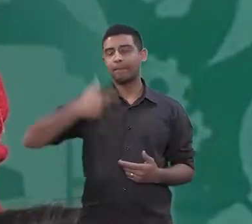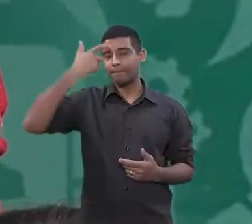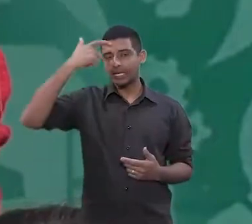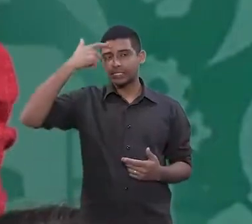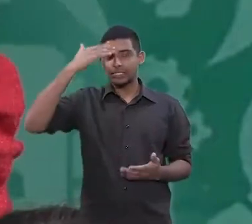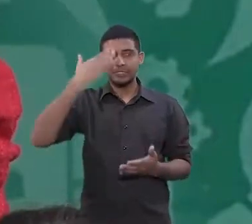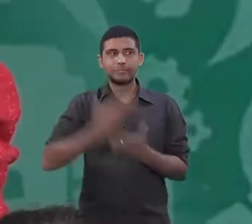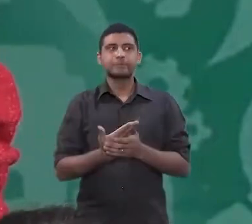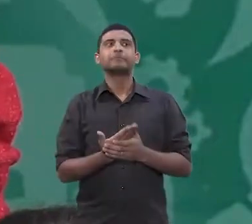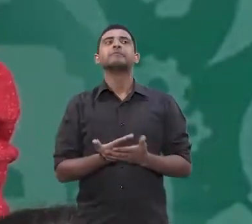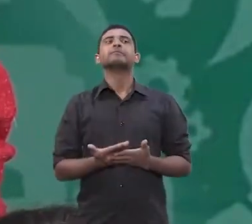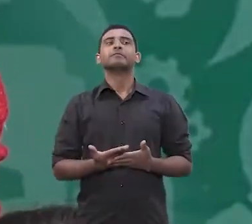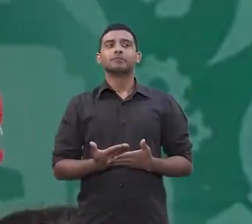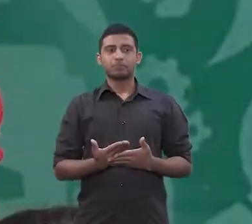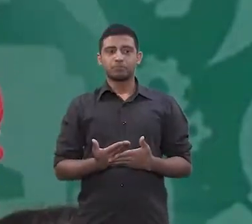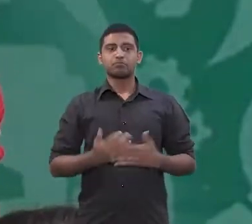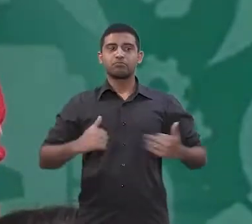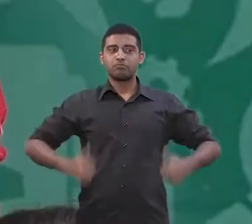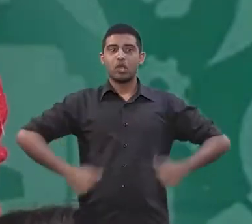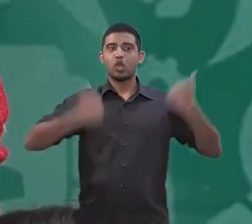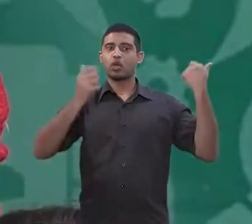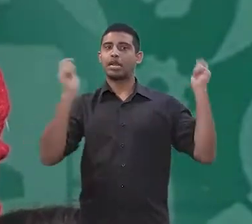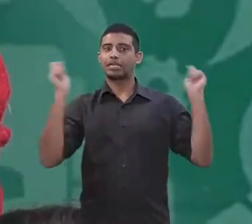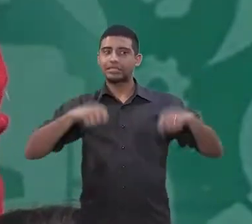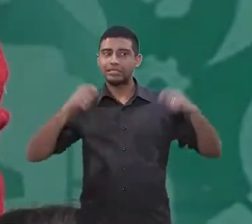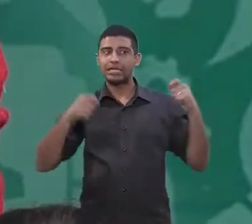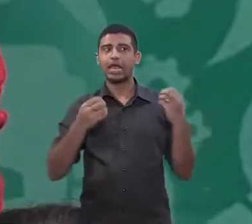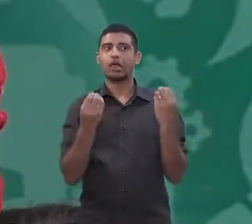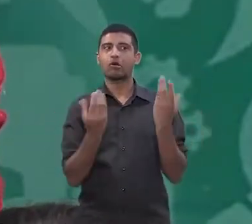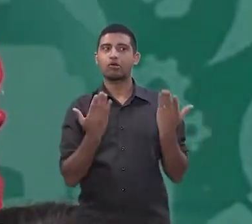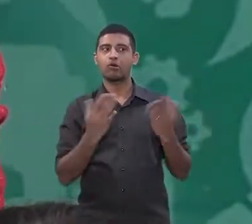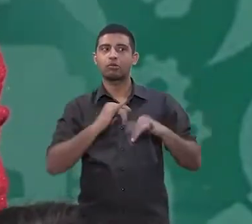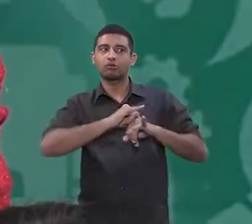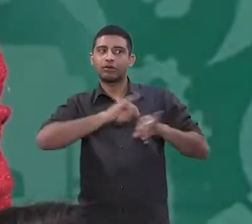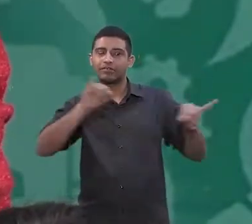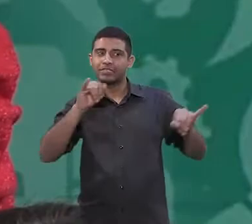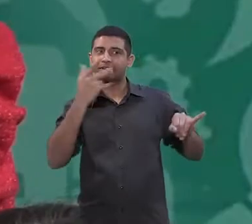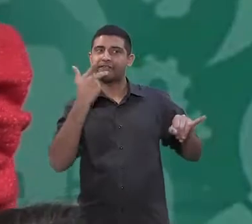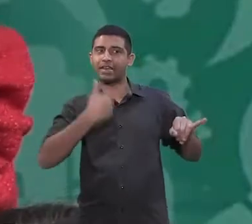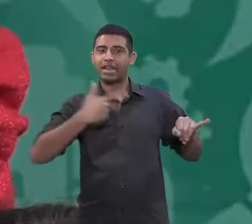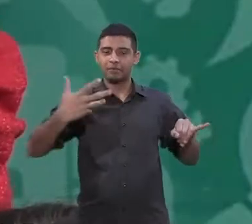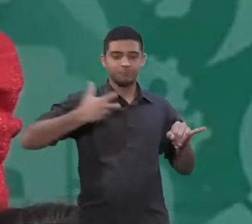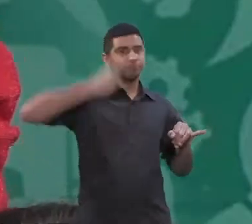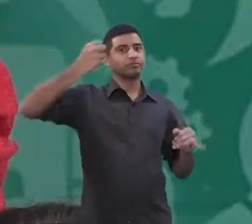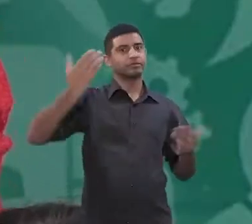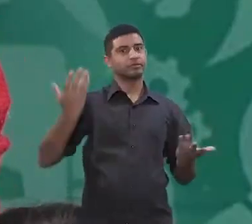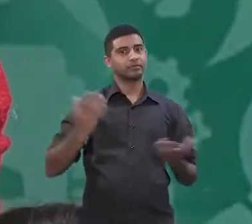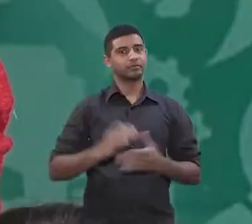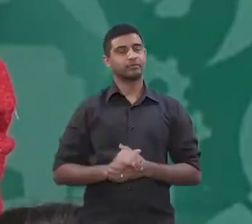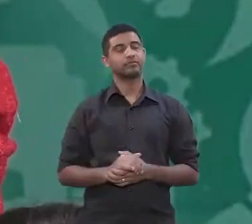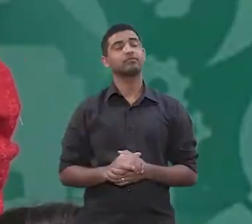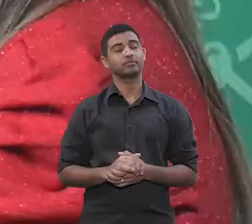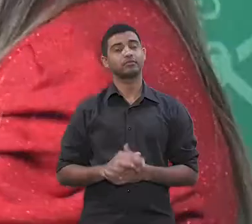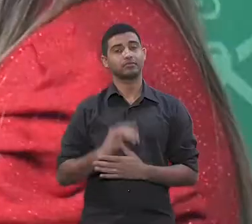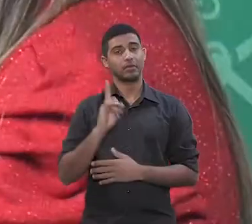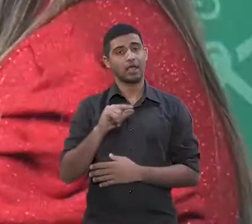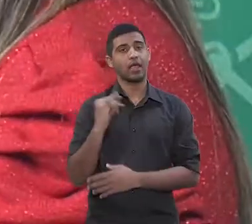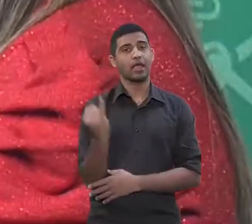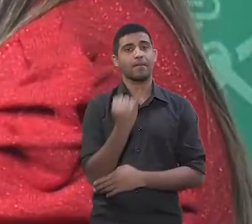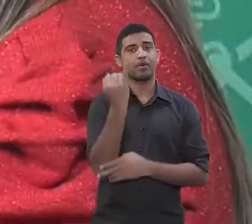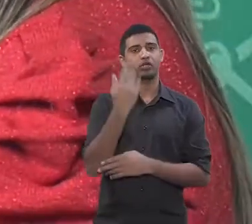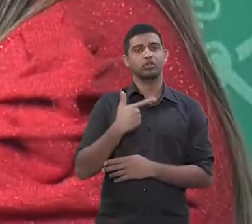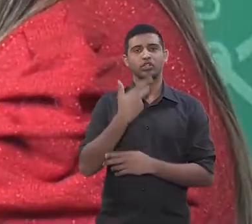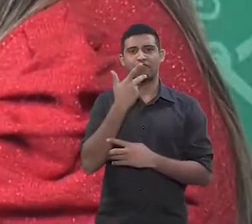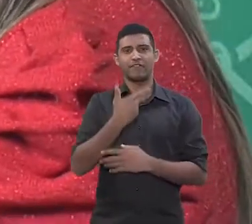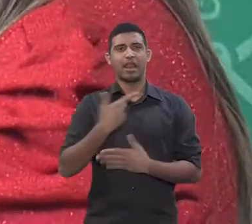que ela acredita nesse momento é essa forma de comunicação de tirar a sua vida. E eu acho que é importante a